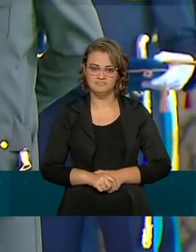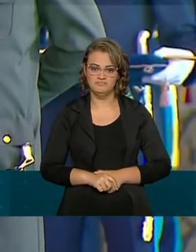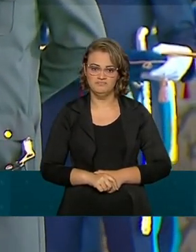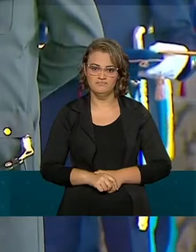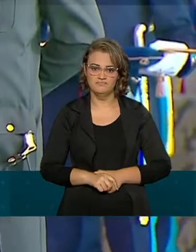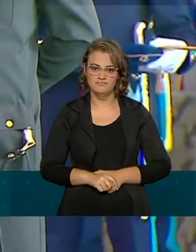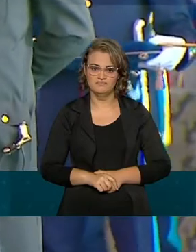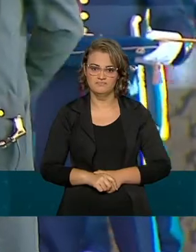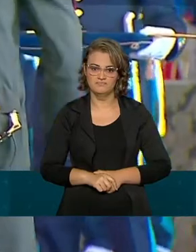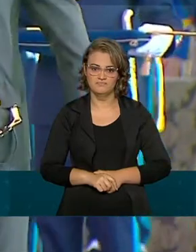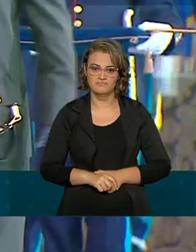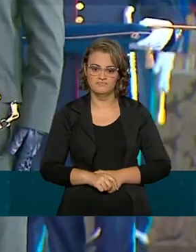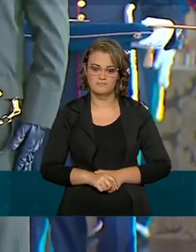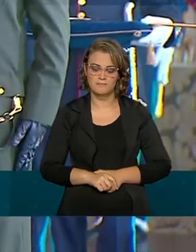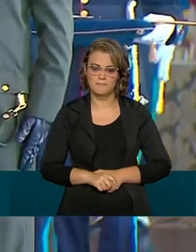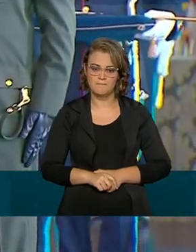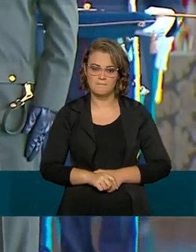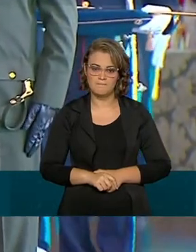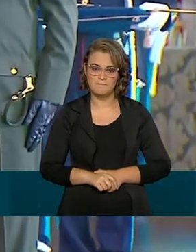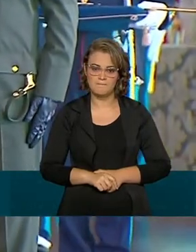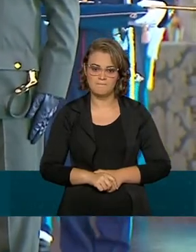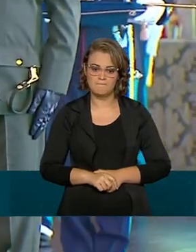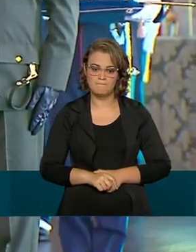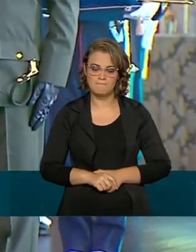aí G1